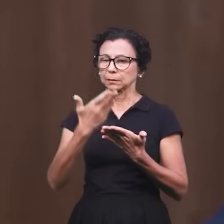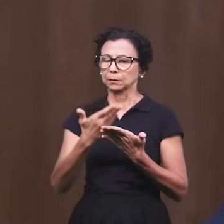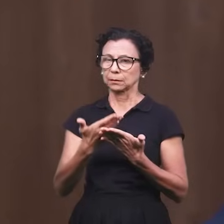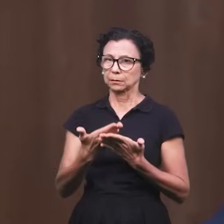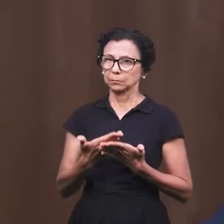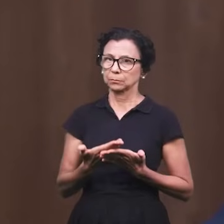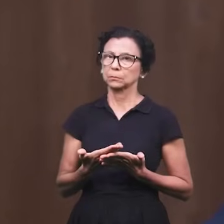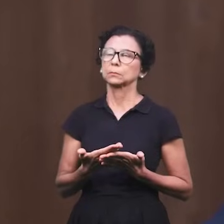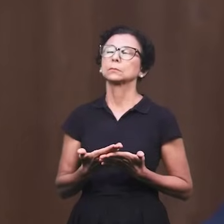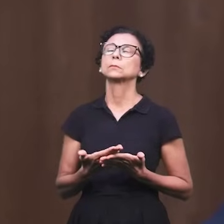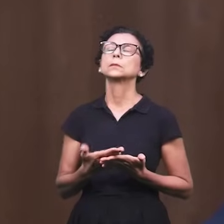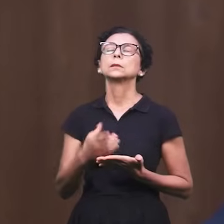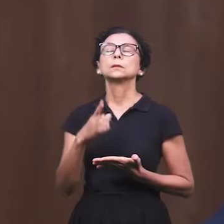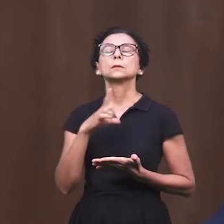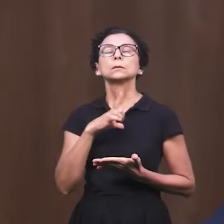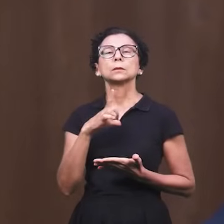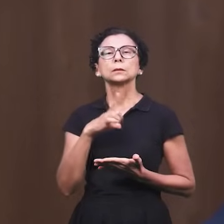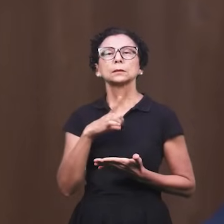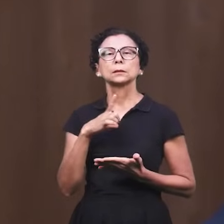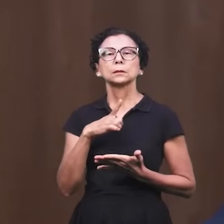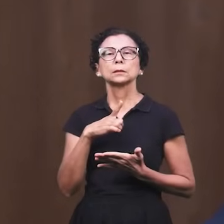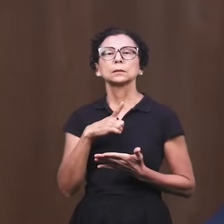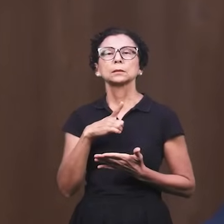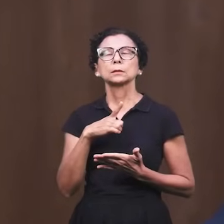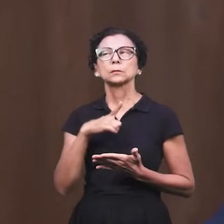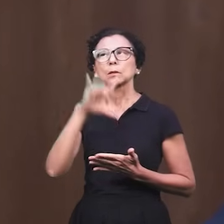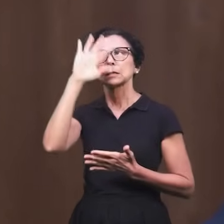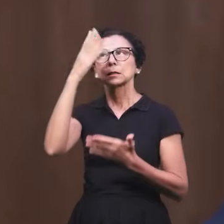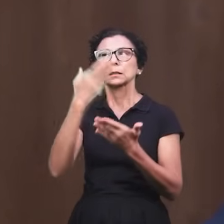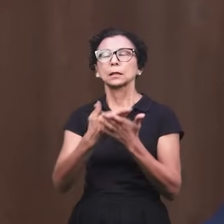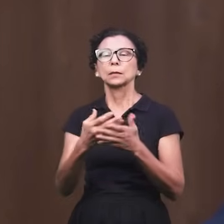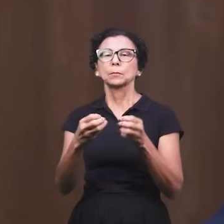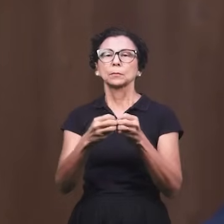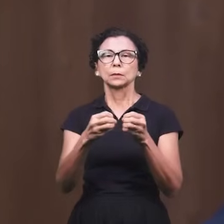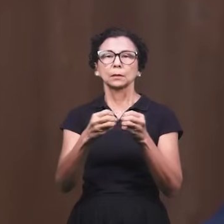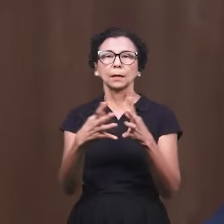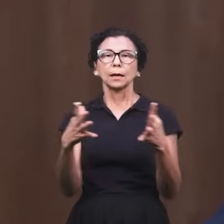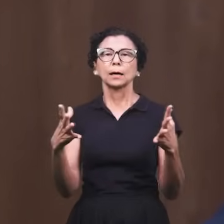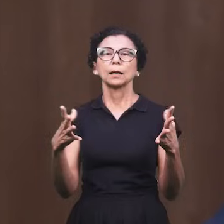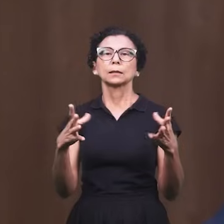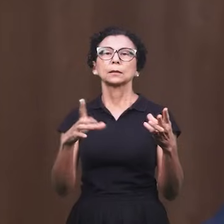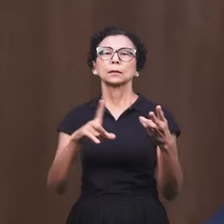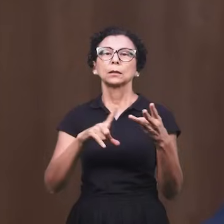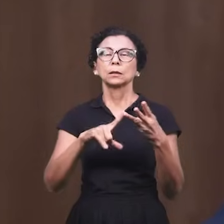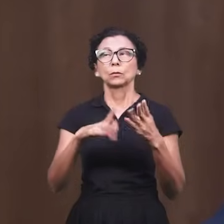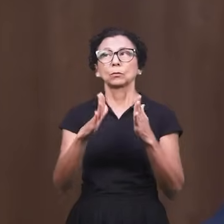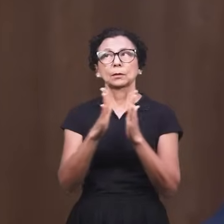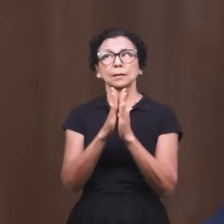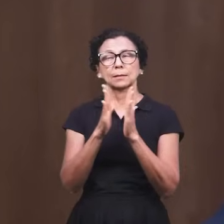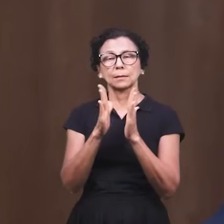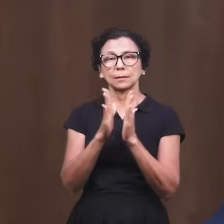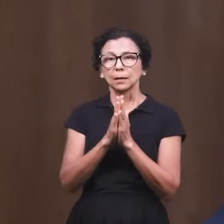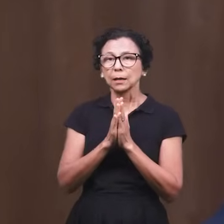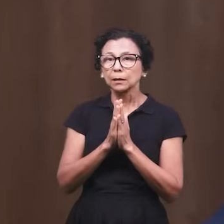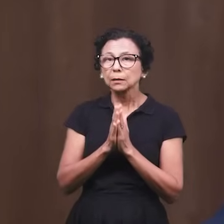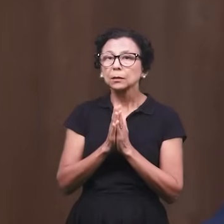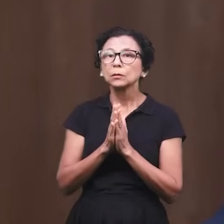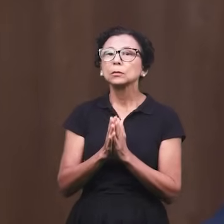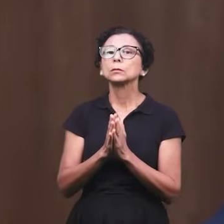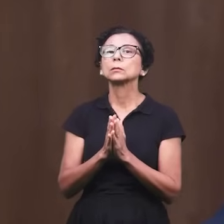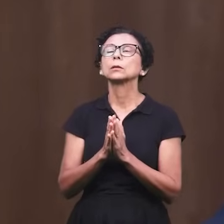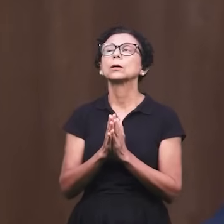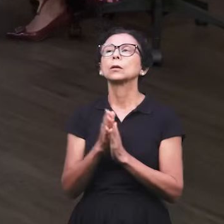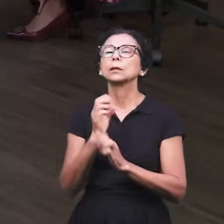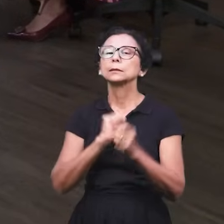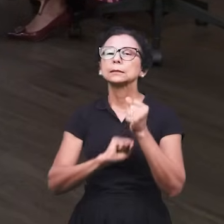numa operação do Senhor, nós cremos em milagres, nós cremos na oração, nós temos, como eu disse aqui antes, aonde